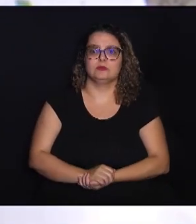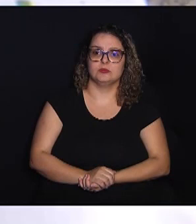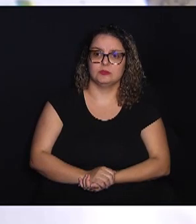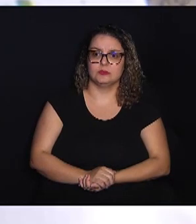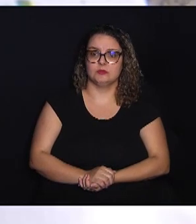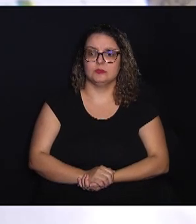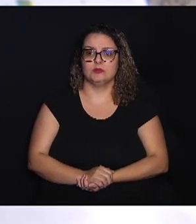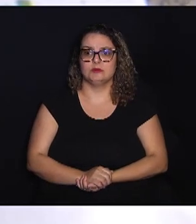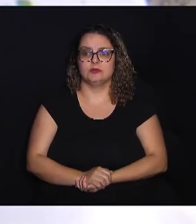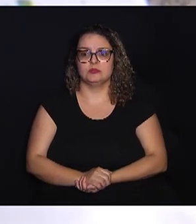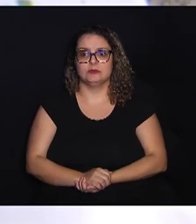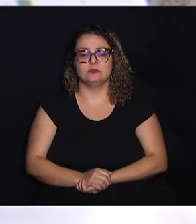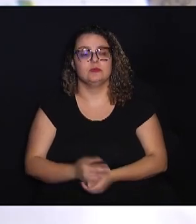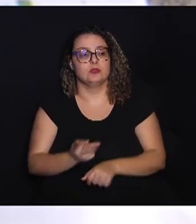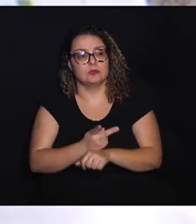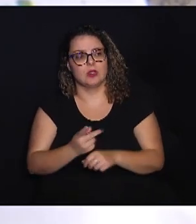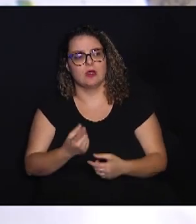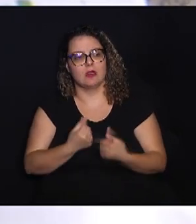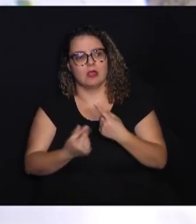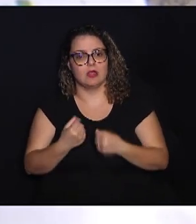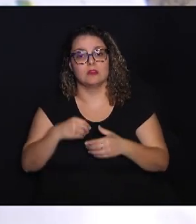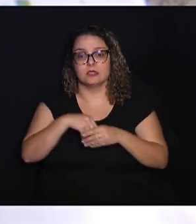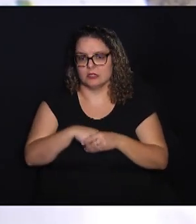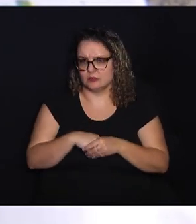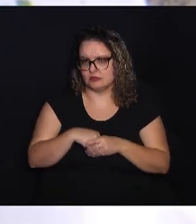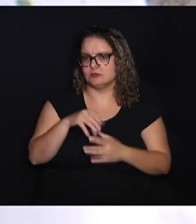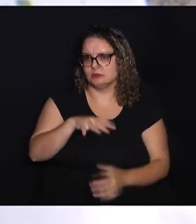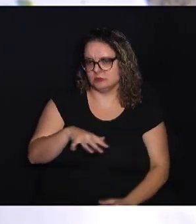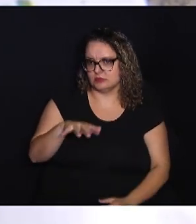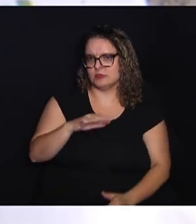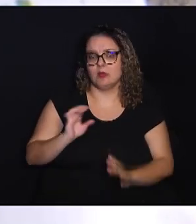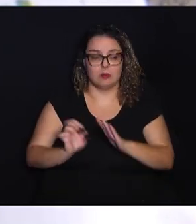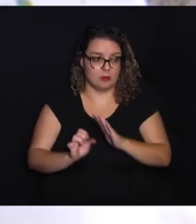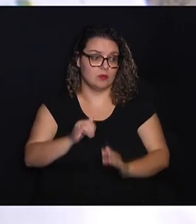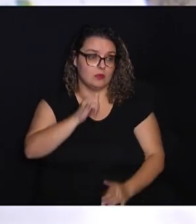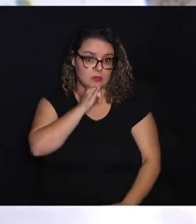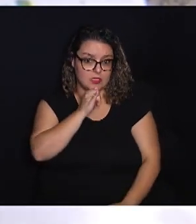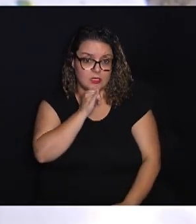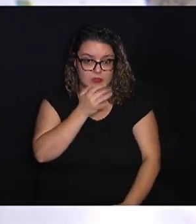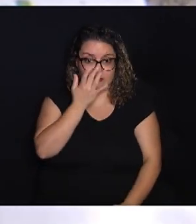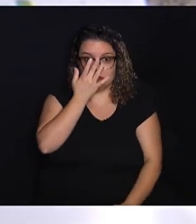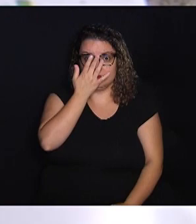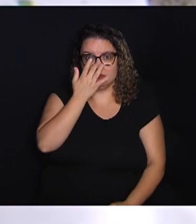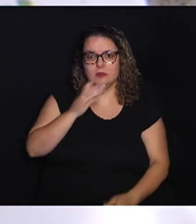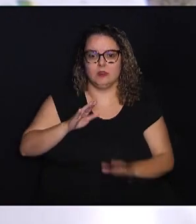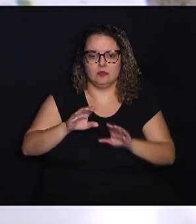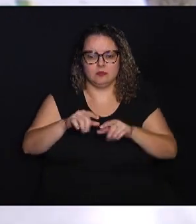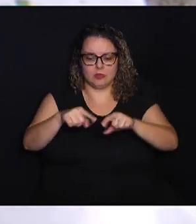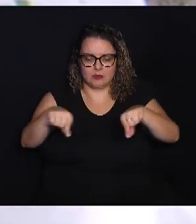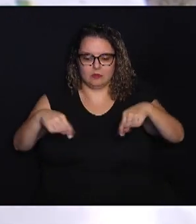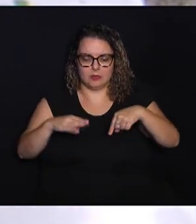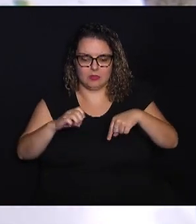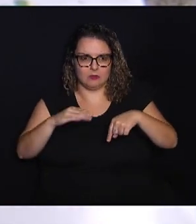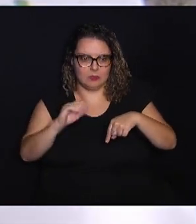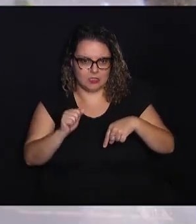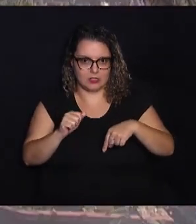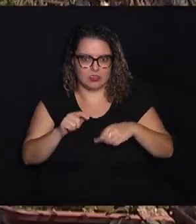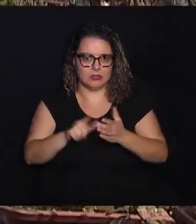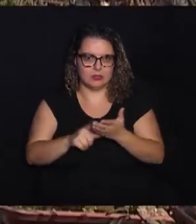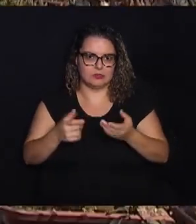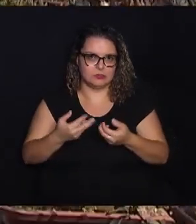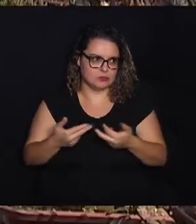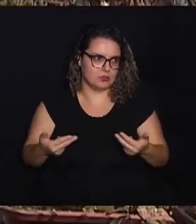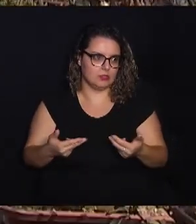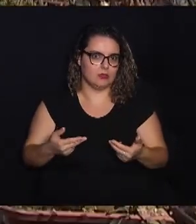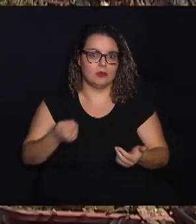de renda dentro do seu negócio, né? Hoje, um exemplo, né? Você vai numa banca de jornal, você acha até sorvete, né? Sim.